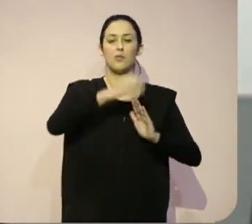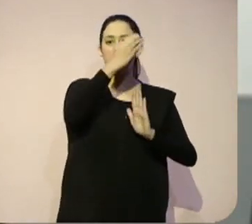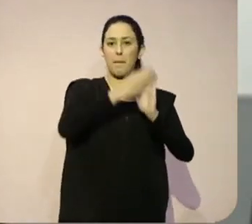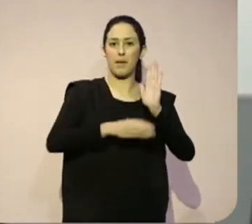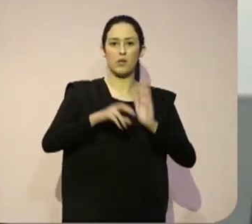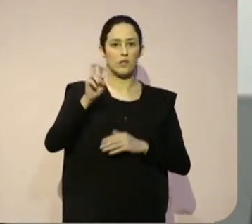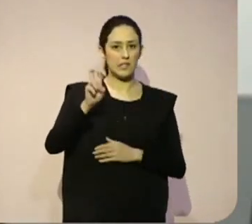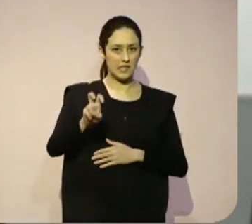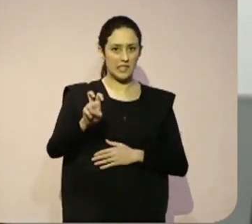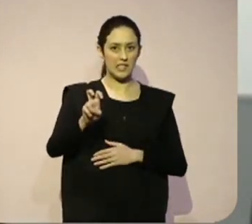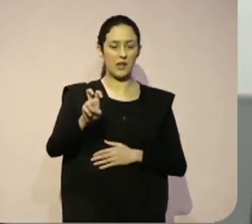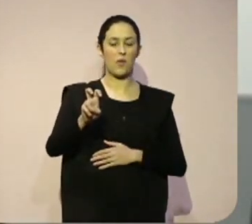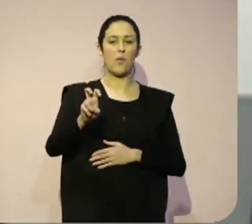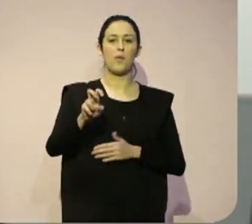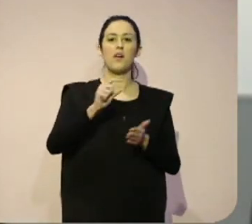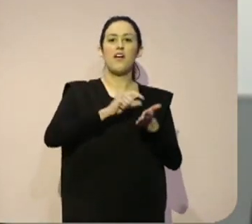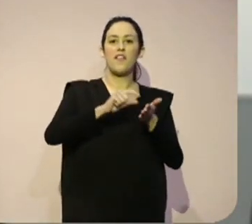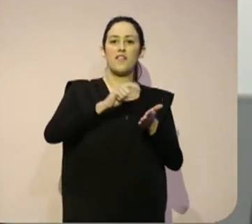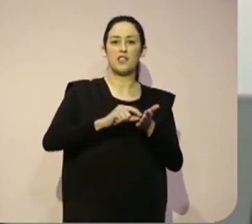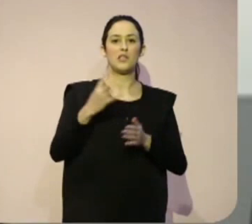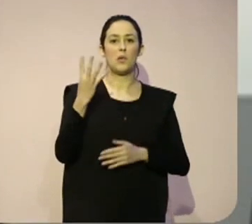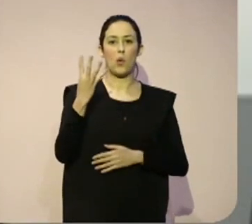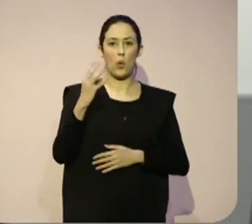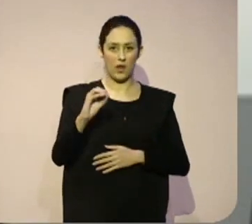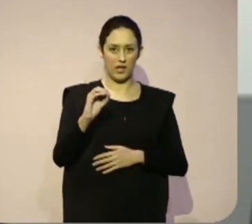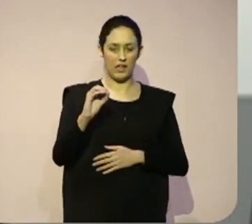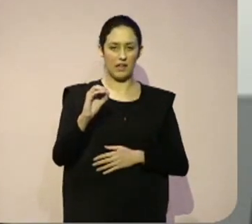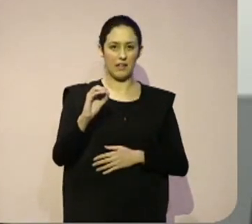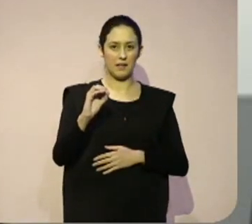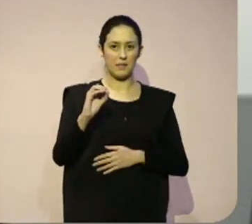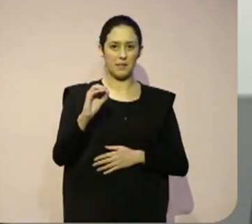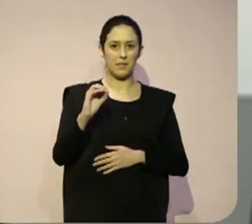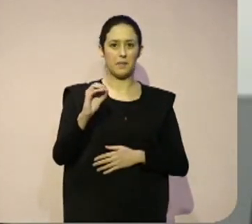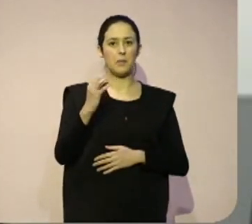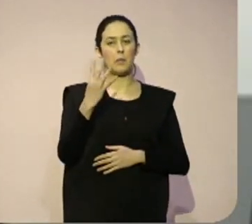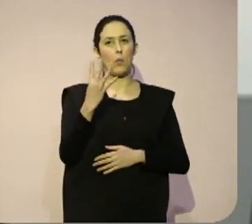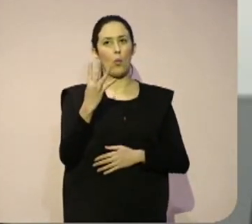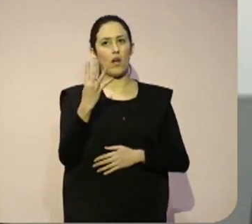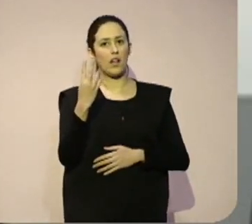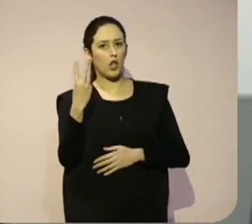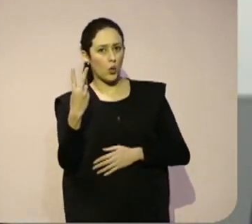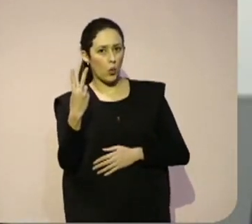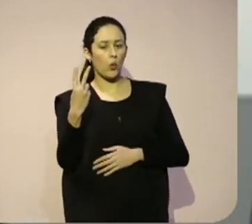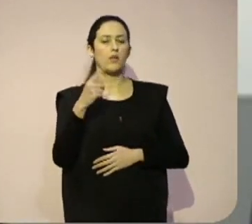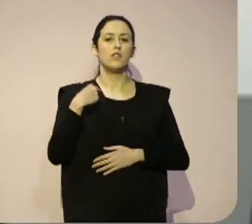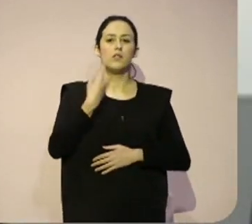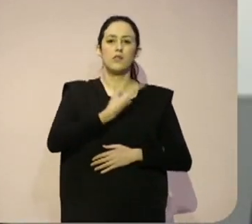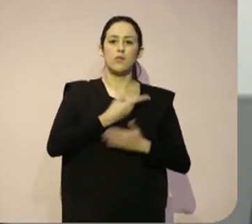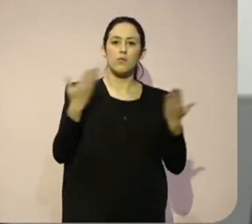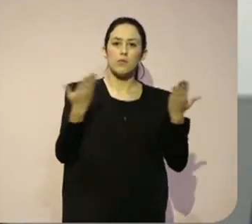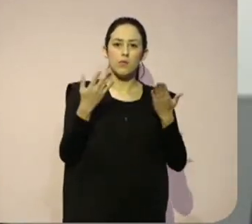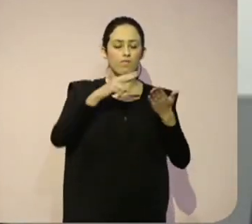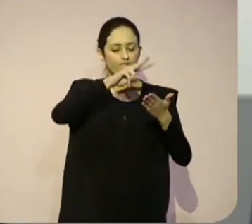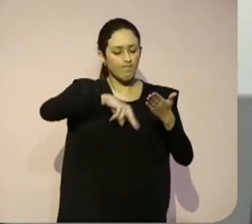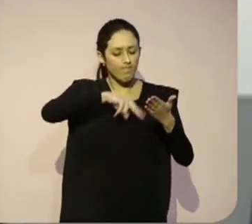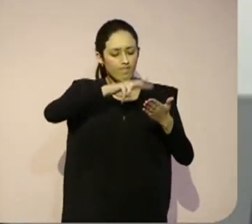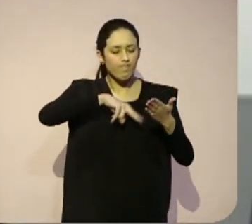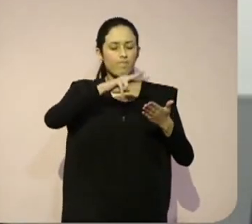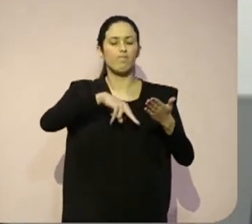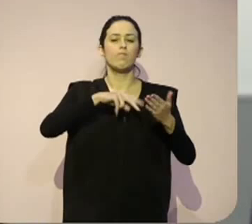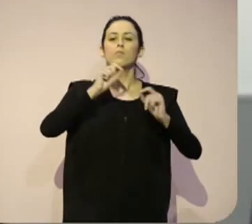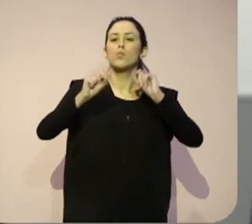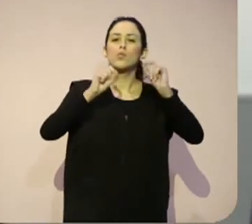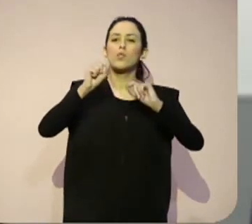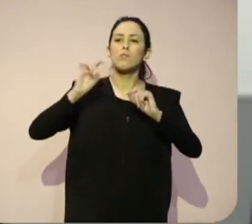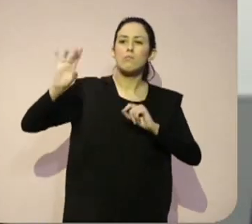5, a partir do versículo 40 a 42, nós vamos meditar sobre as necessidades